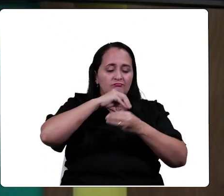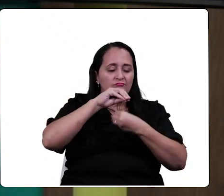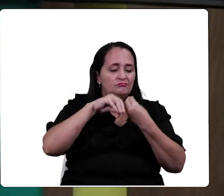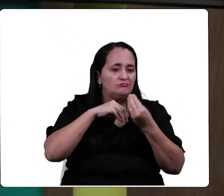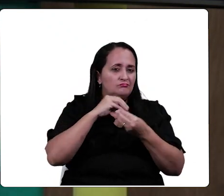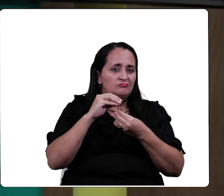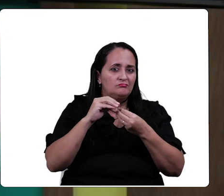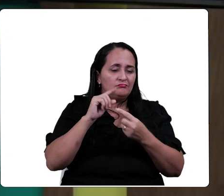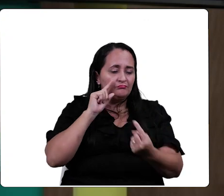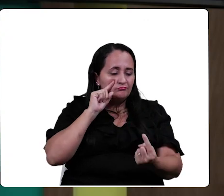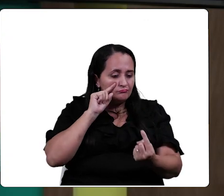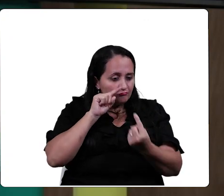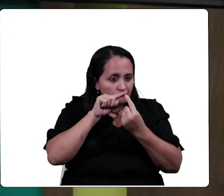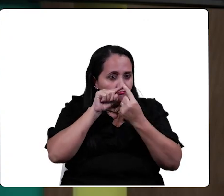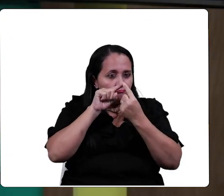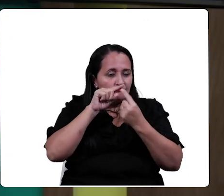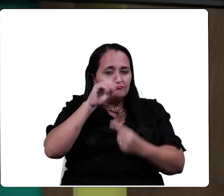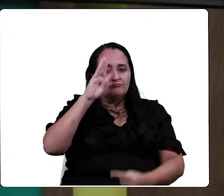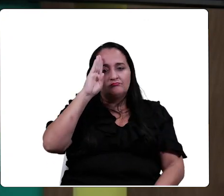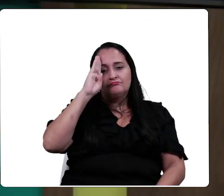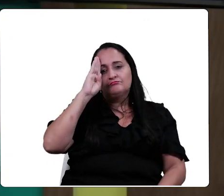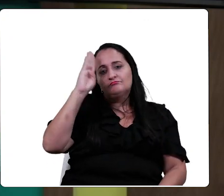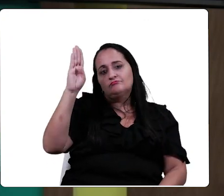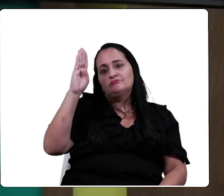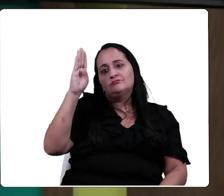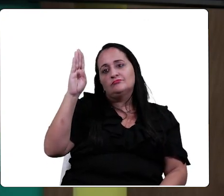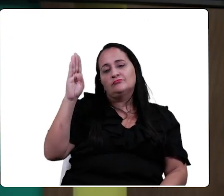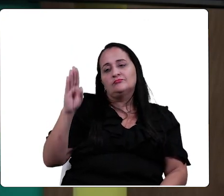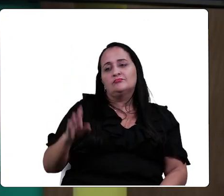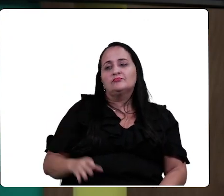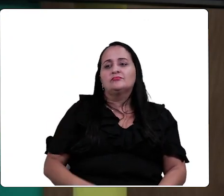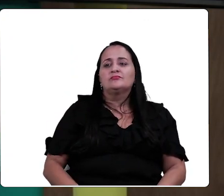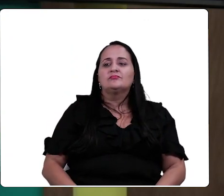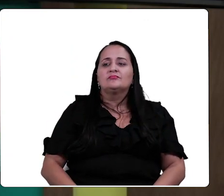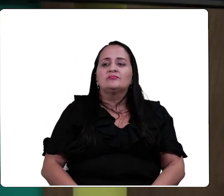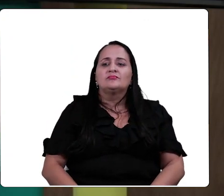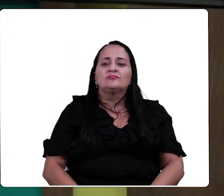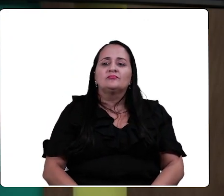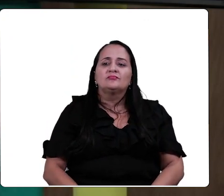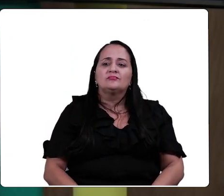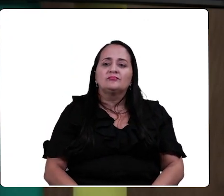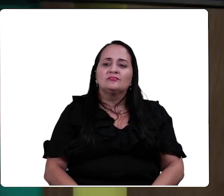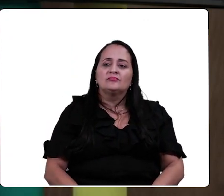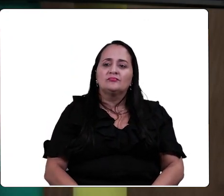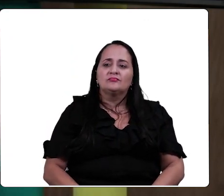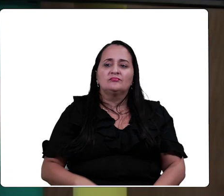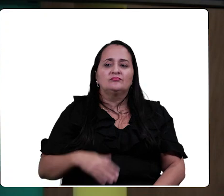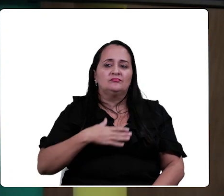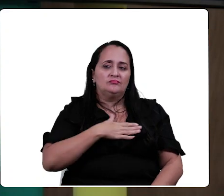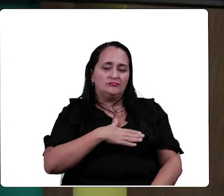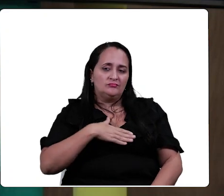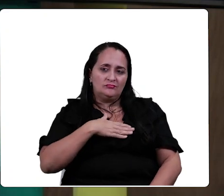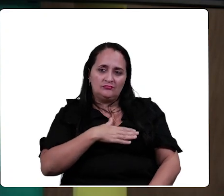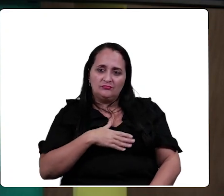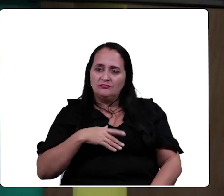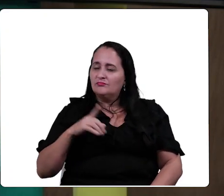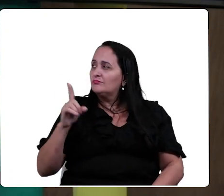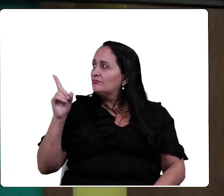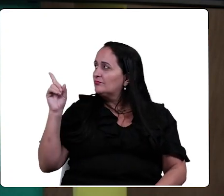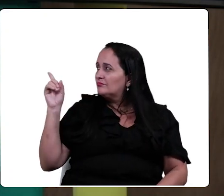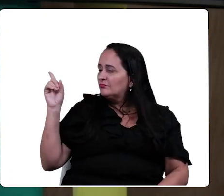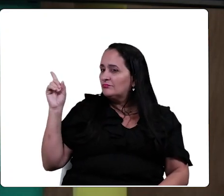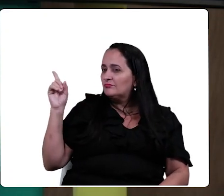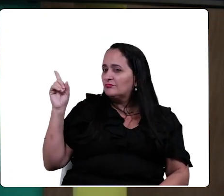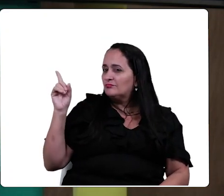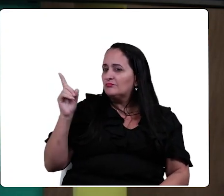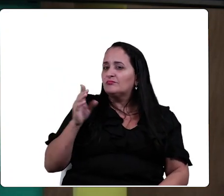consegue identificar apenas a ideia central desse autor. Vamos lá? Vocês gostam, né? Tirinha, conhece